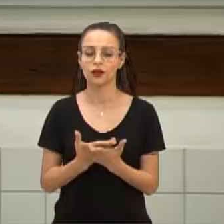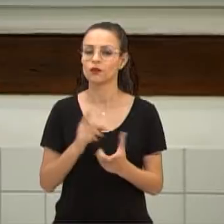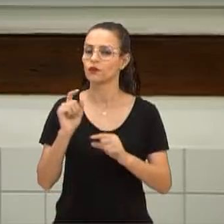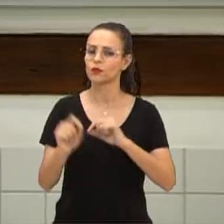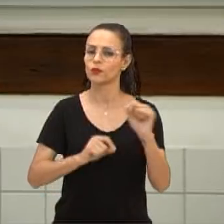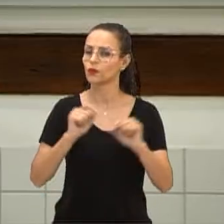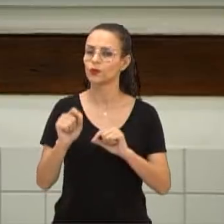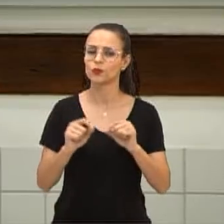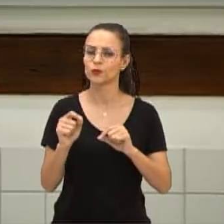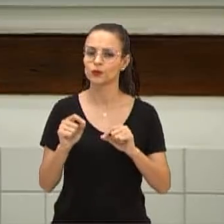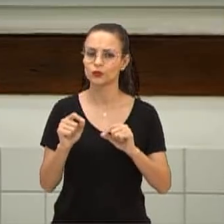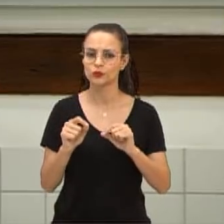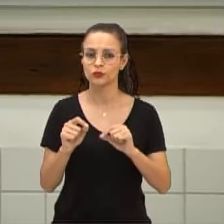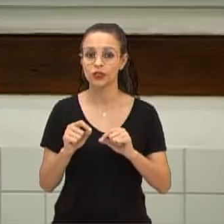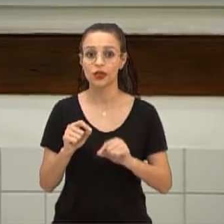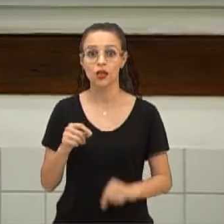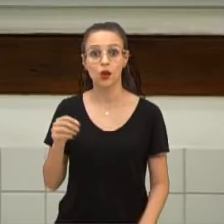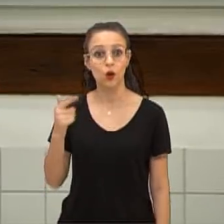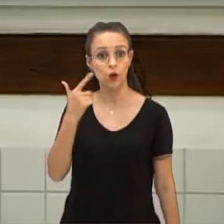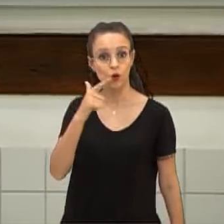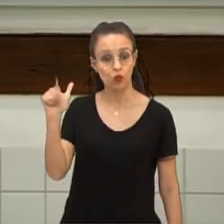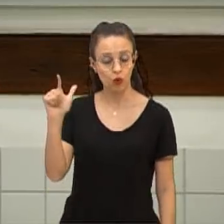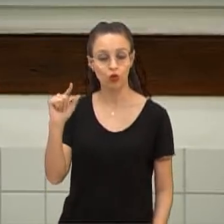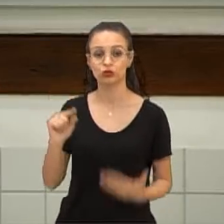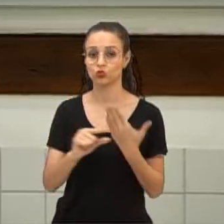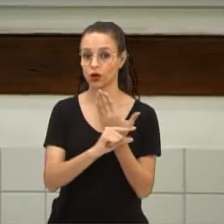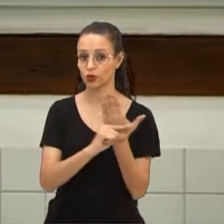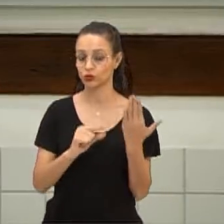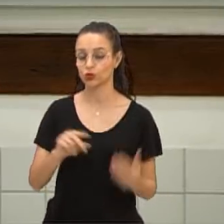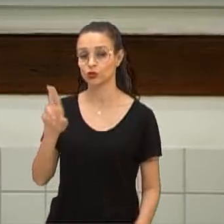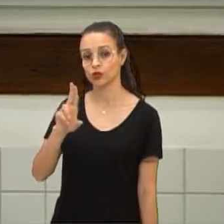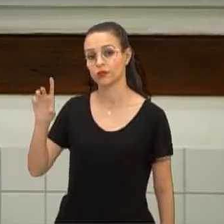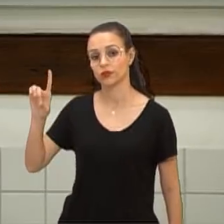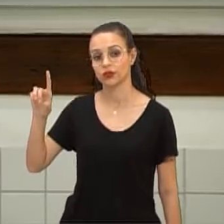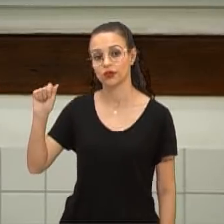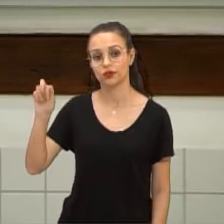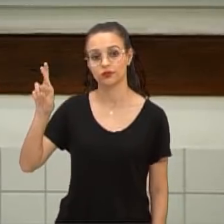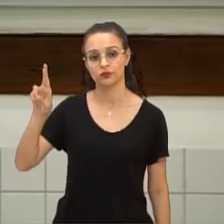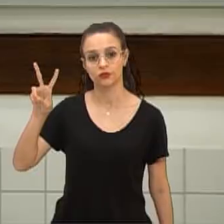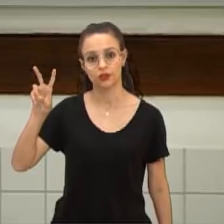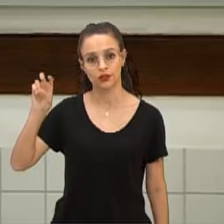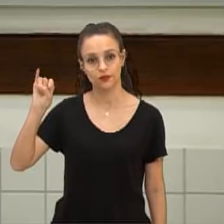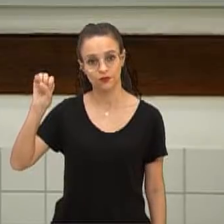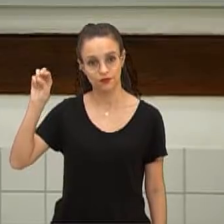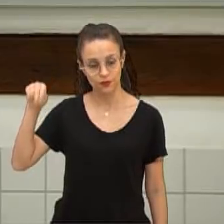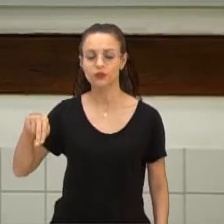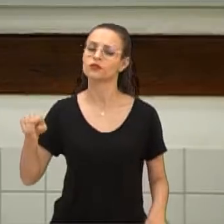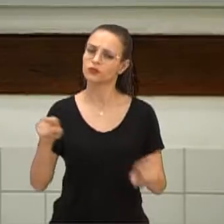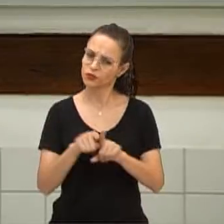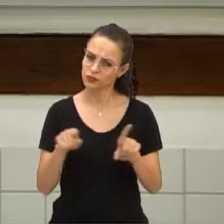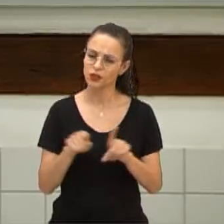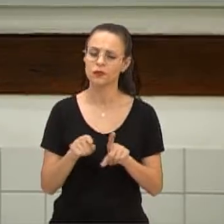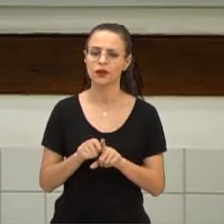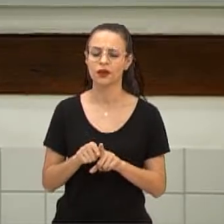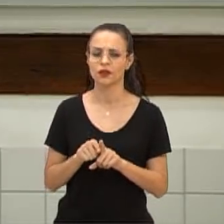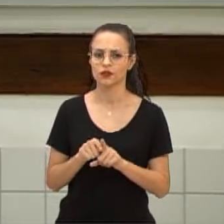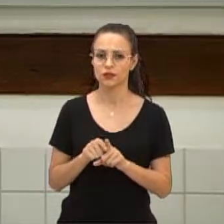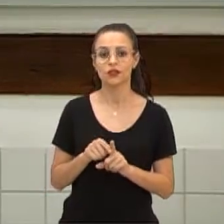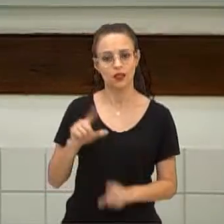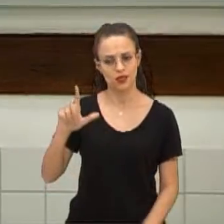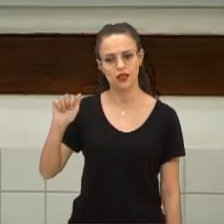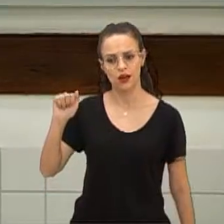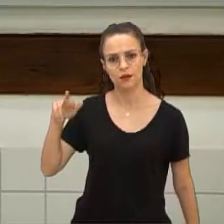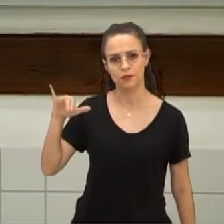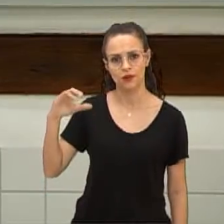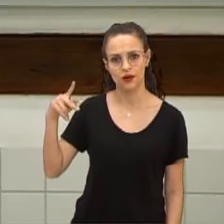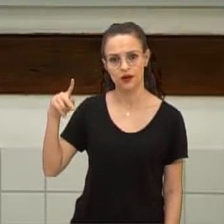trazer aqui um novo naturalista, o Charles Darwin, que também inicialmente foi influenciado pelo